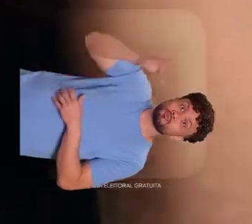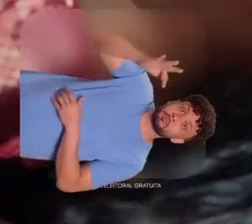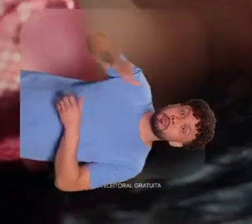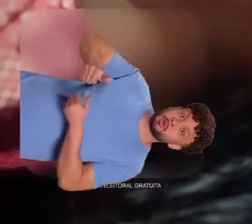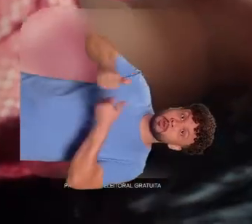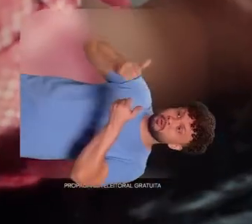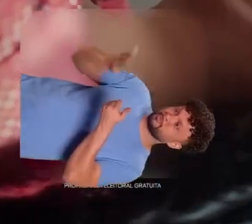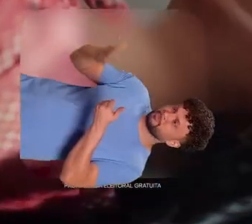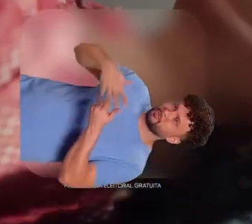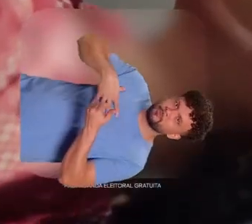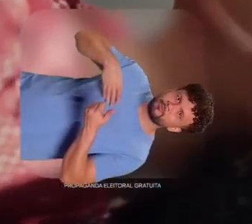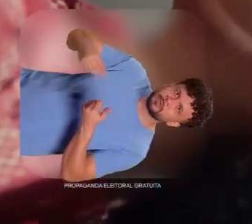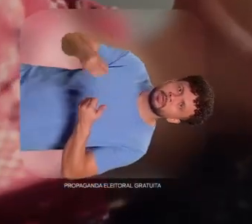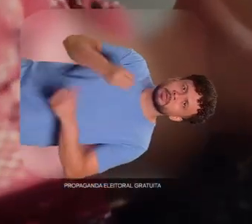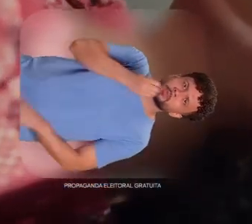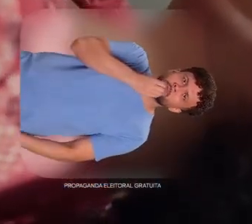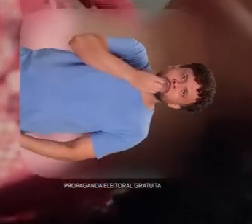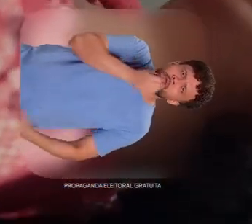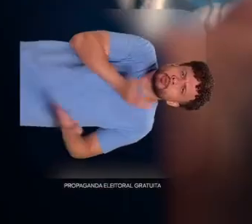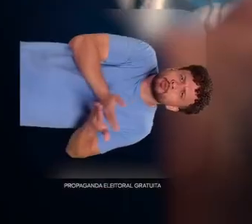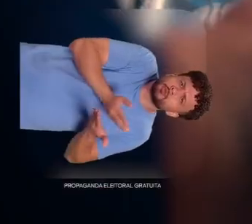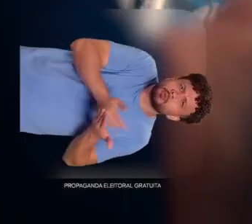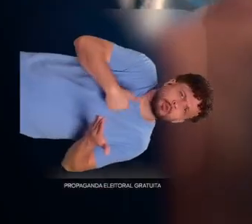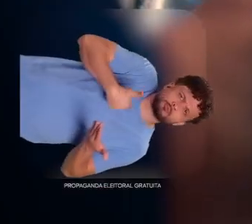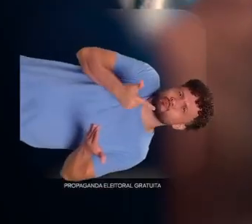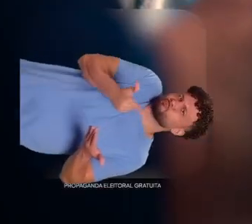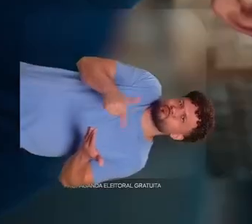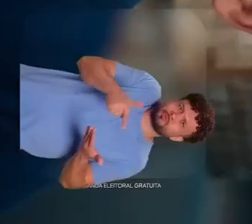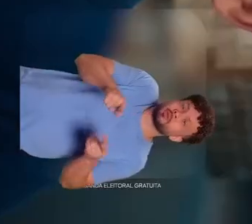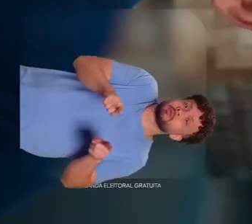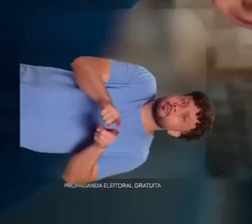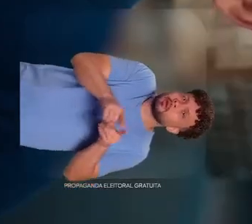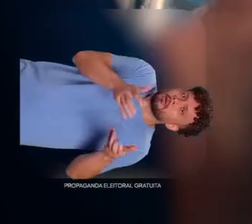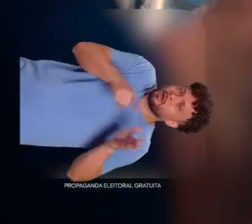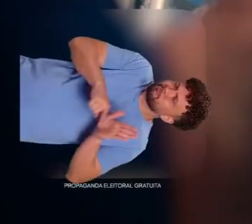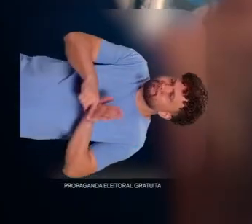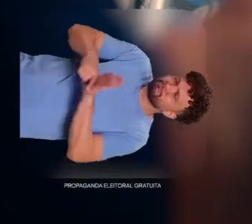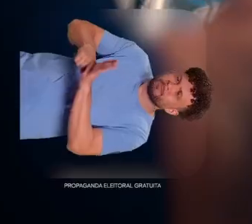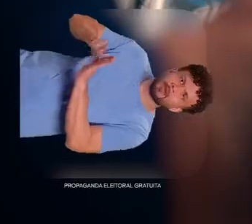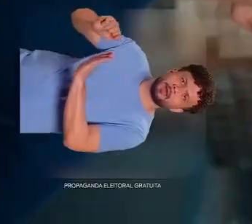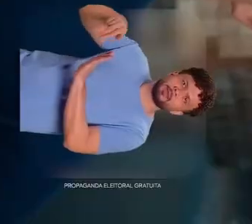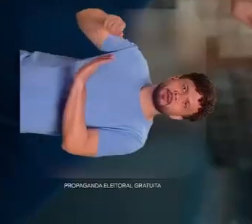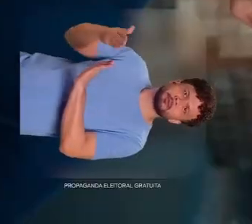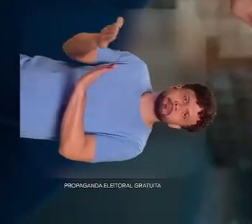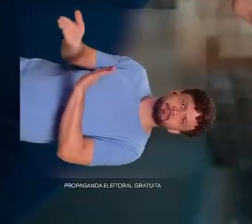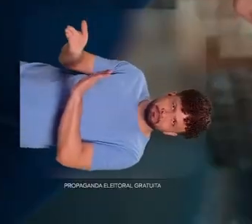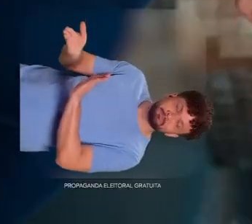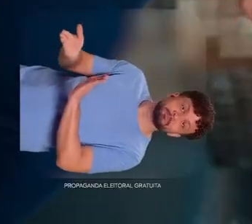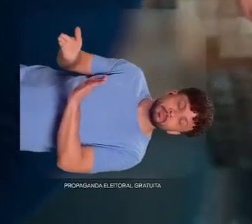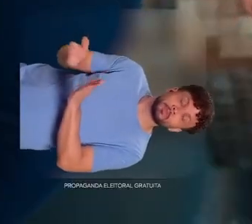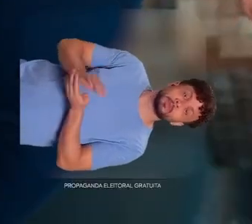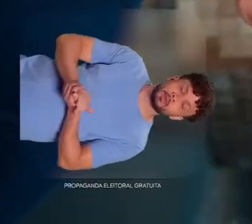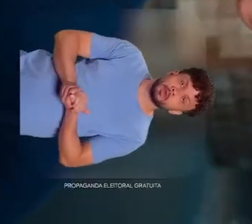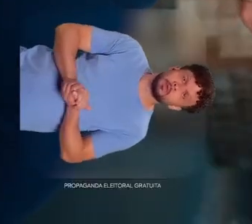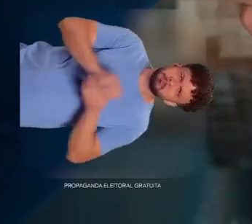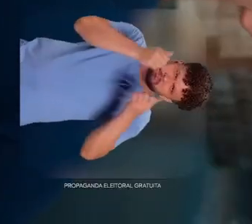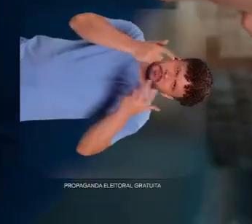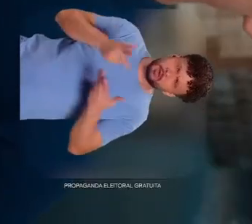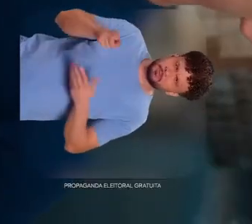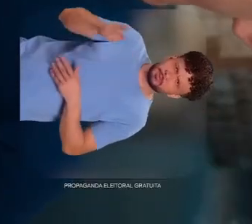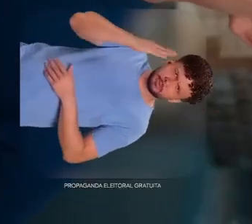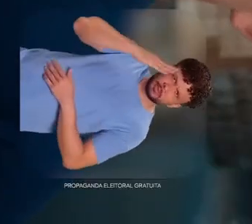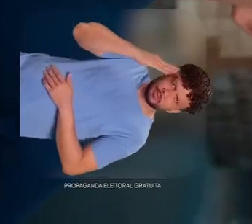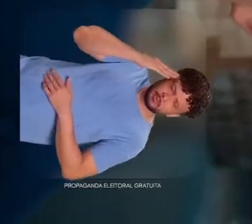né? As oportunidades de estudo que eu não tive, de proporcionar a ela. A Ana Lívia. Isso. Adriana, você sabia que nós estamos